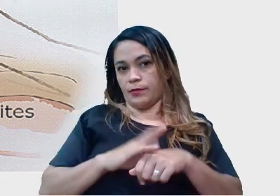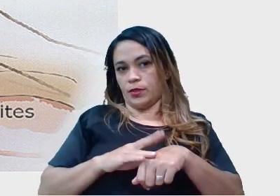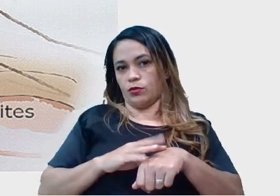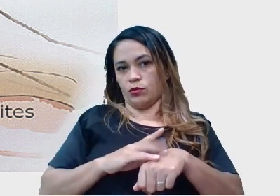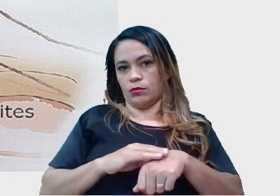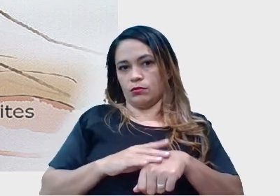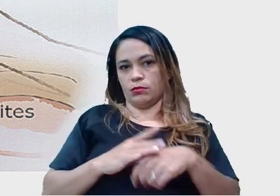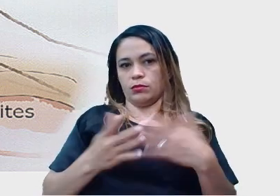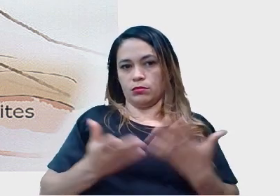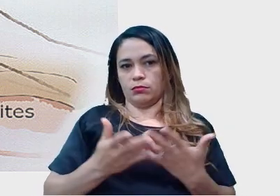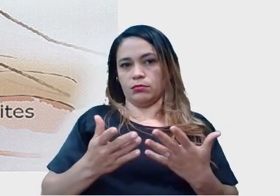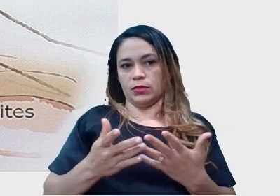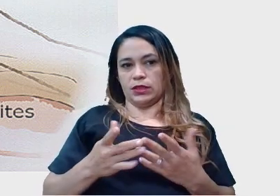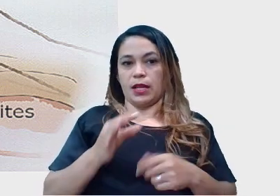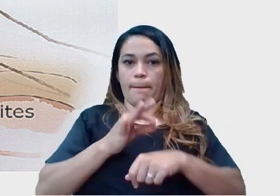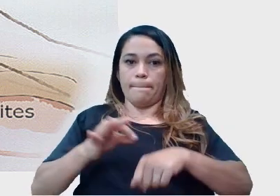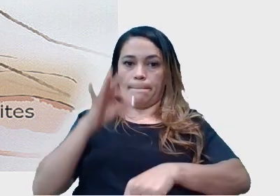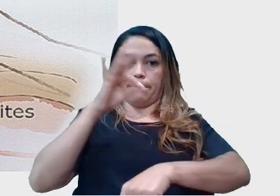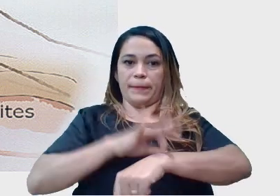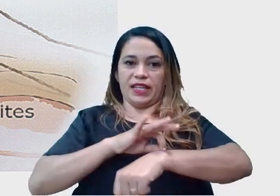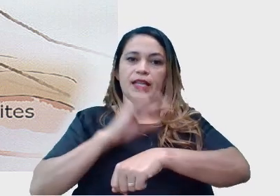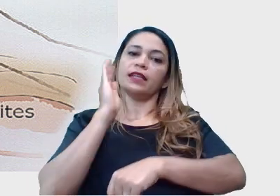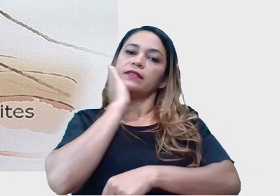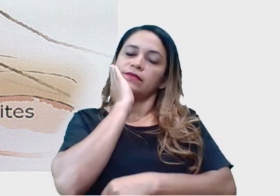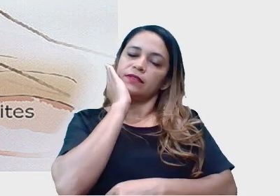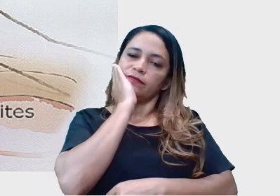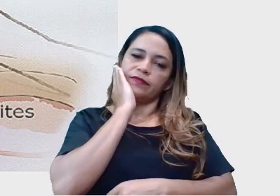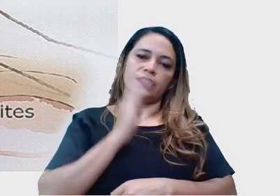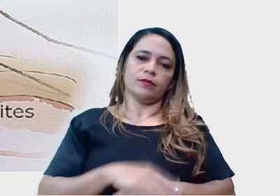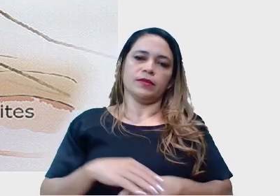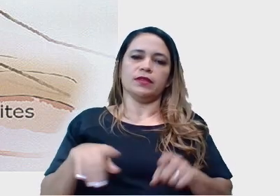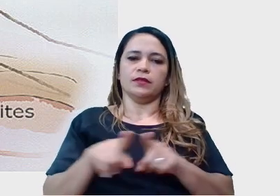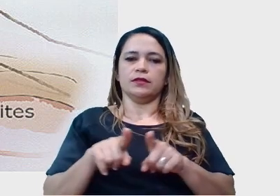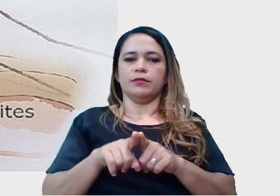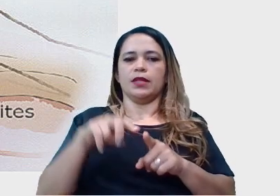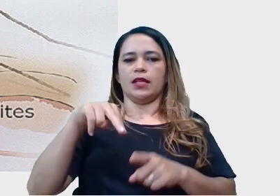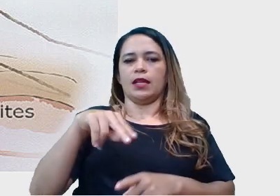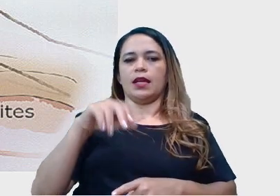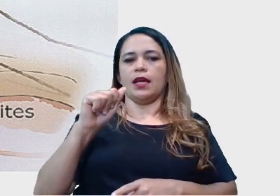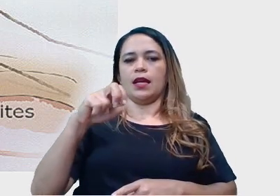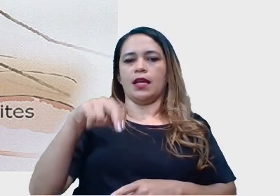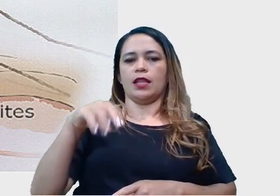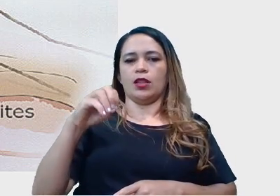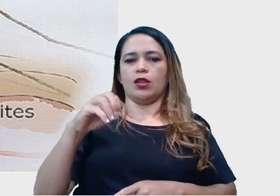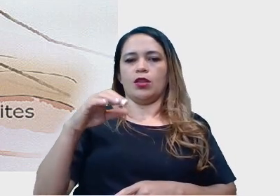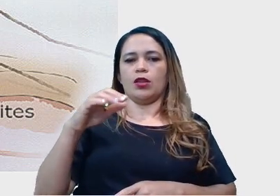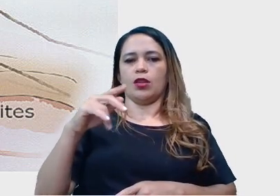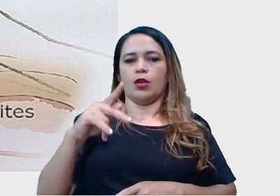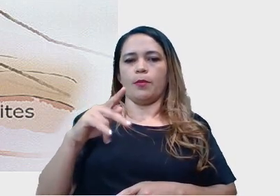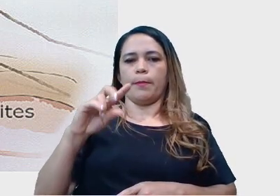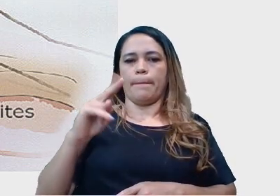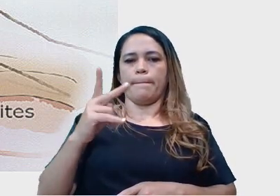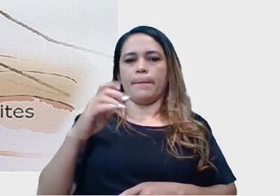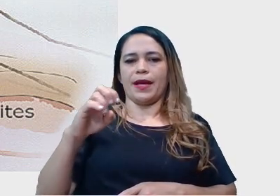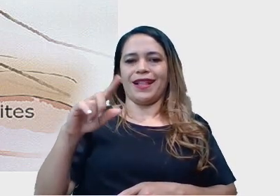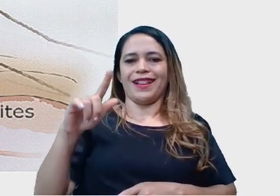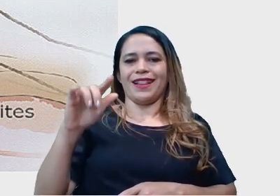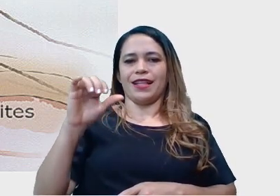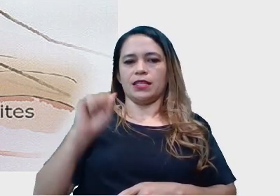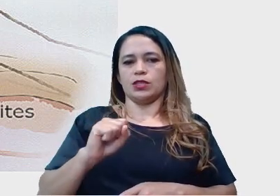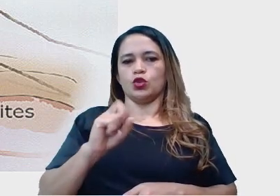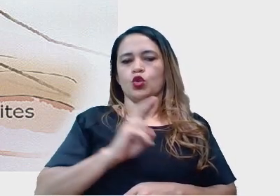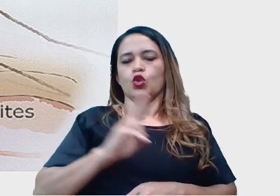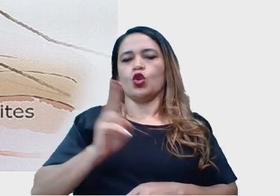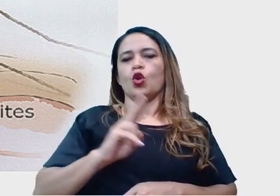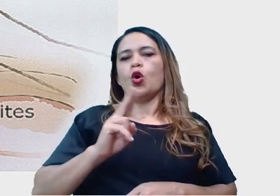a transmissão é através da picada de um mosquito, que é chamado de anófeles. Como é que é o nome popular desse mosquito aqui? Ó, anota isso daí que é